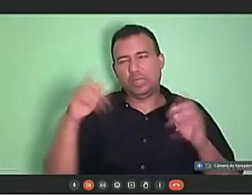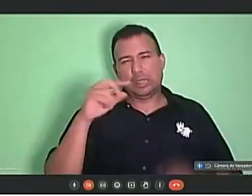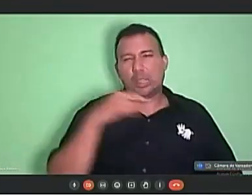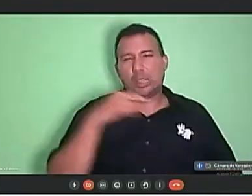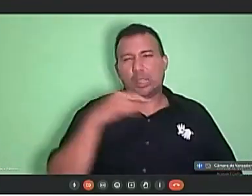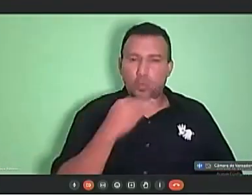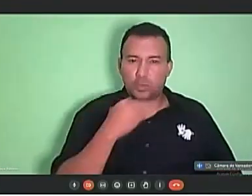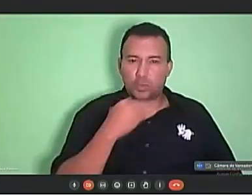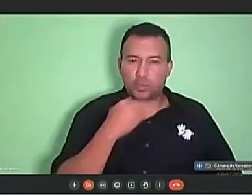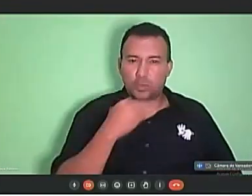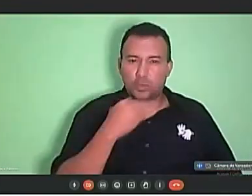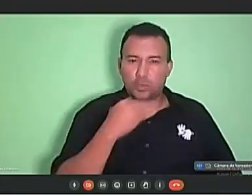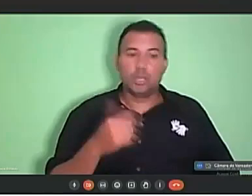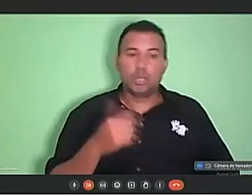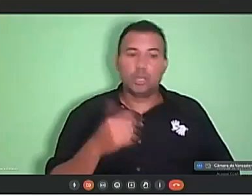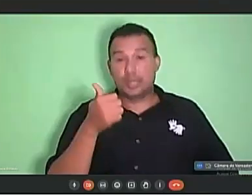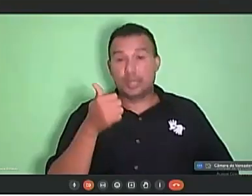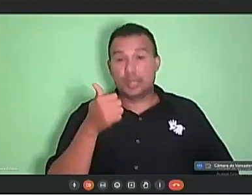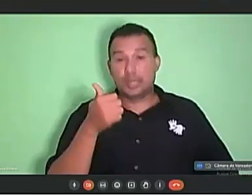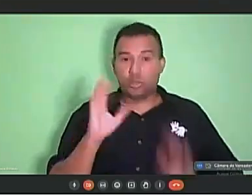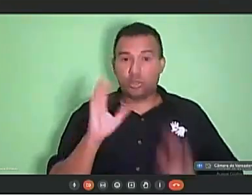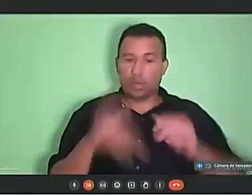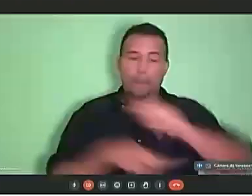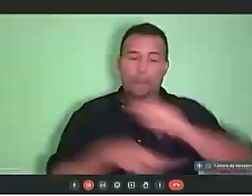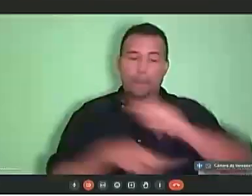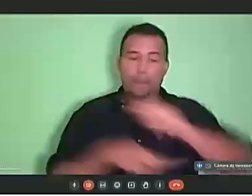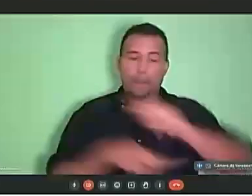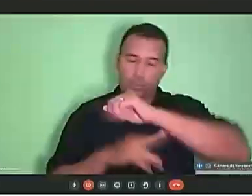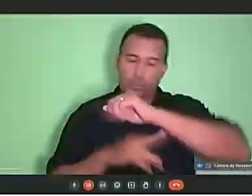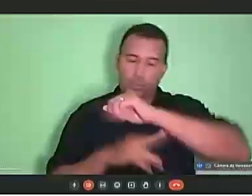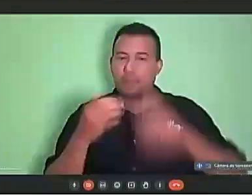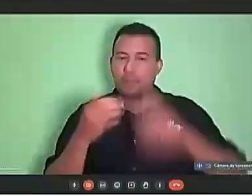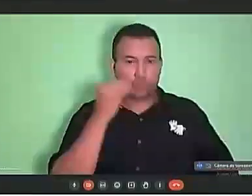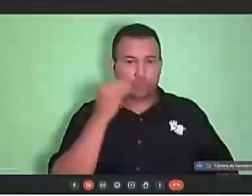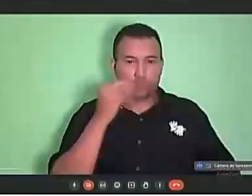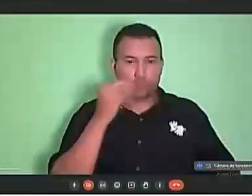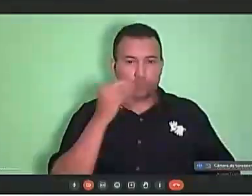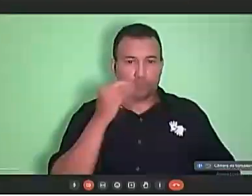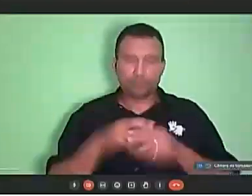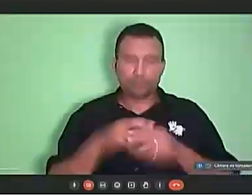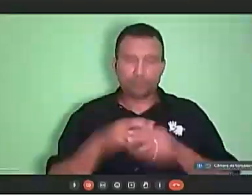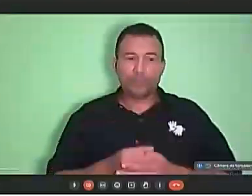2015 só para comprovar cientificamente. Descartaram o dique, então